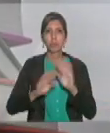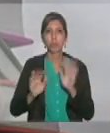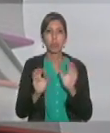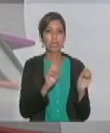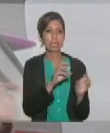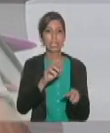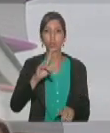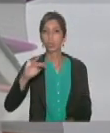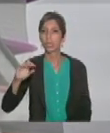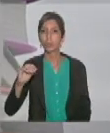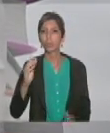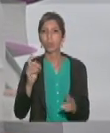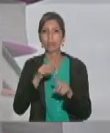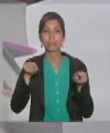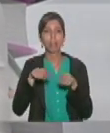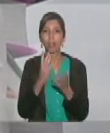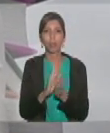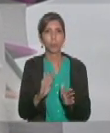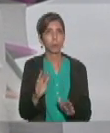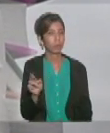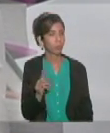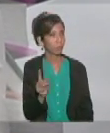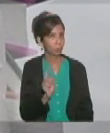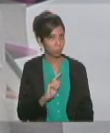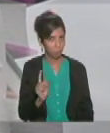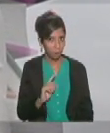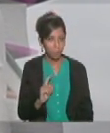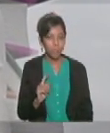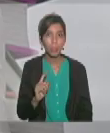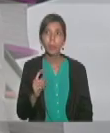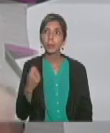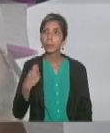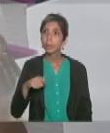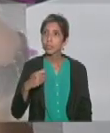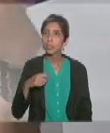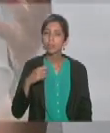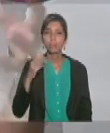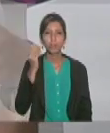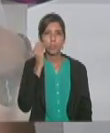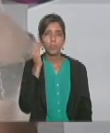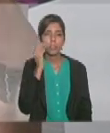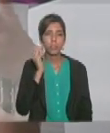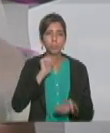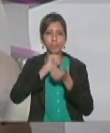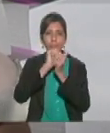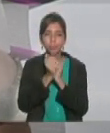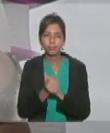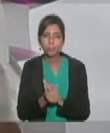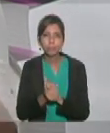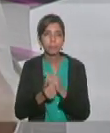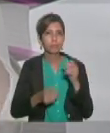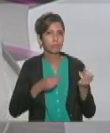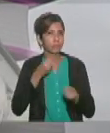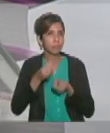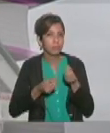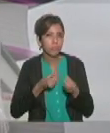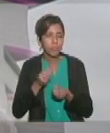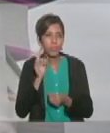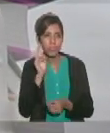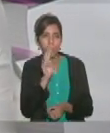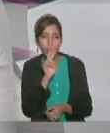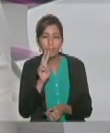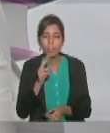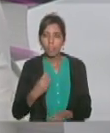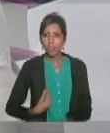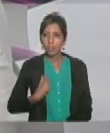ensino híbrido, acabou a sala de aula. Não é bem assim. Eu acho que você tem que fazer isso de uma forma adaptada, de uma forma